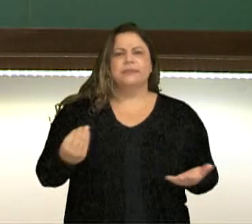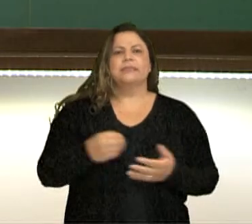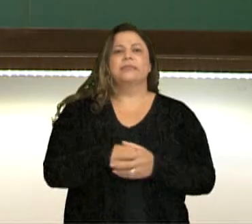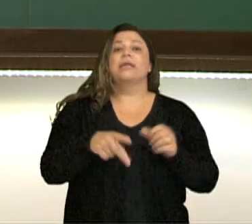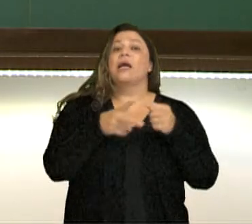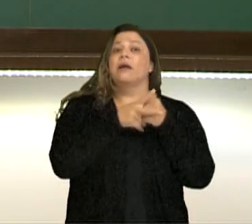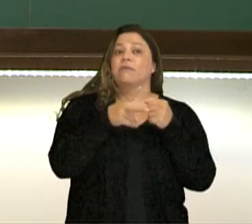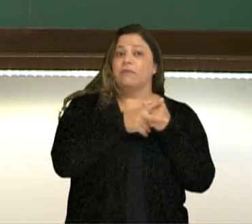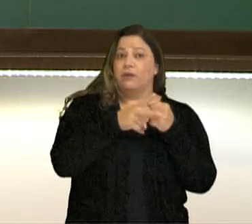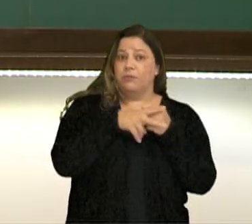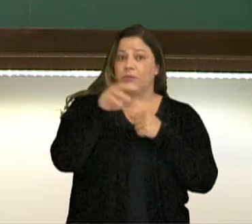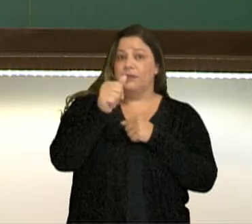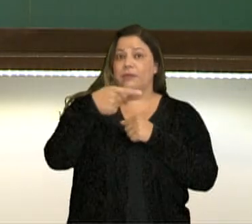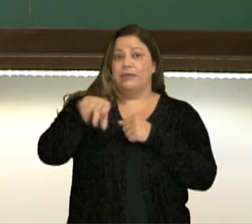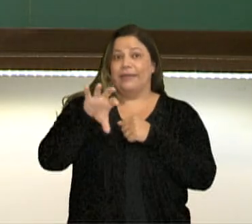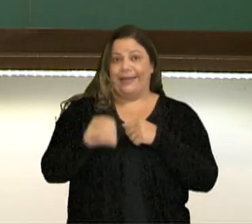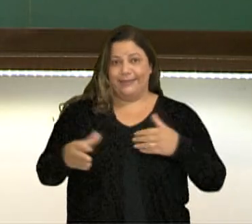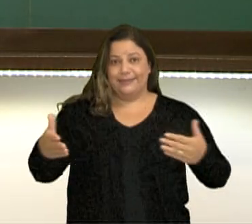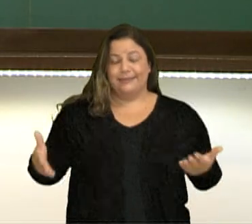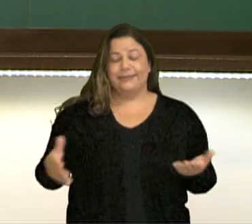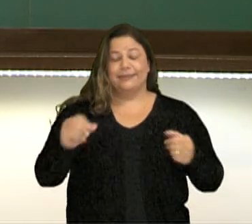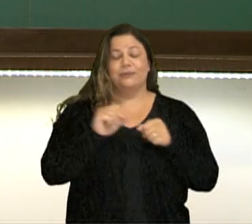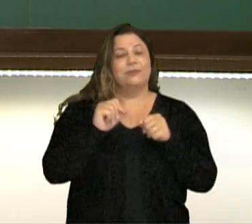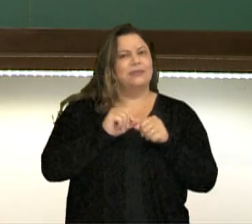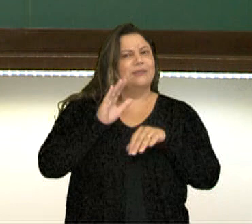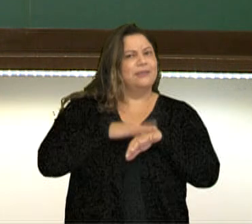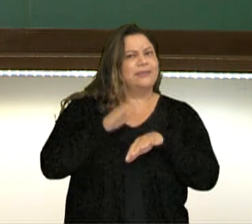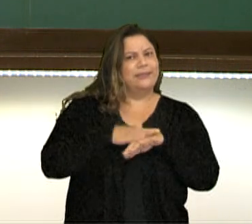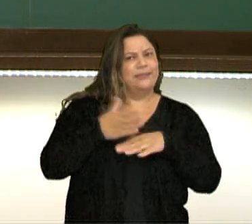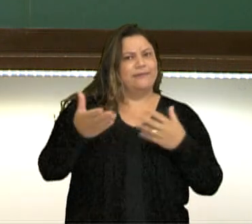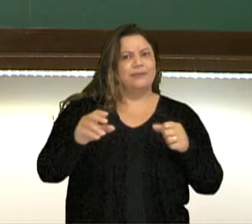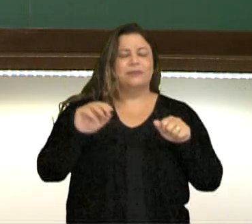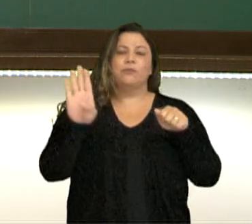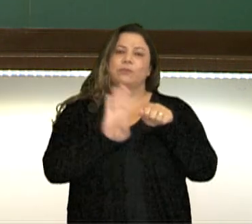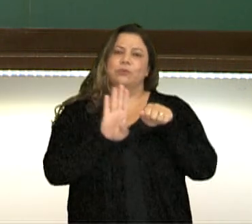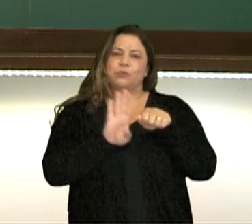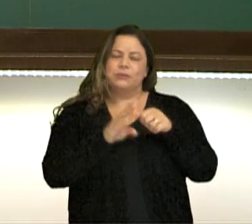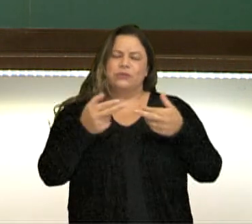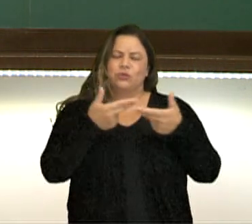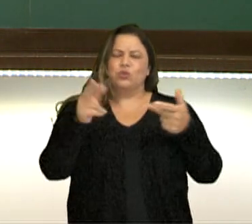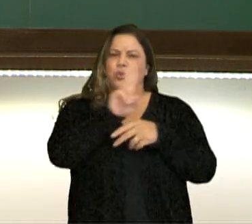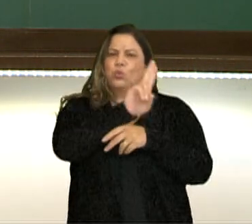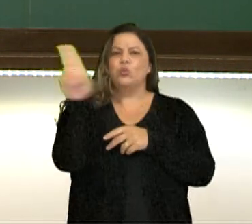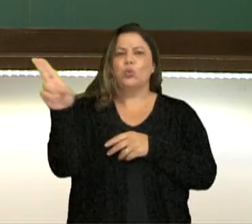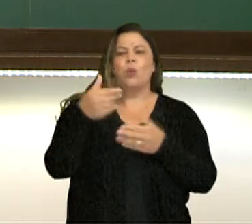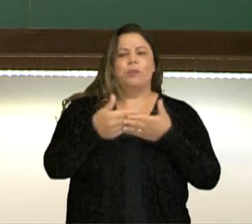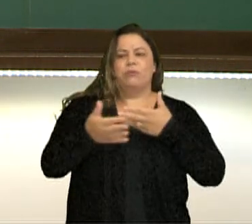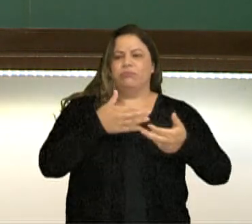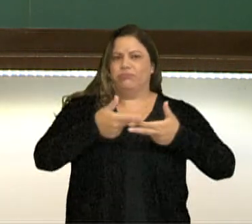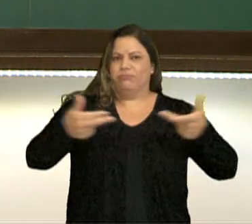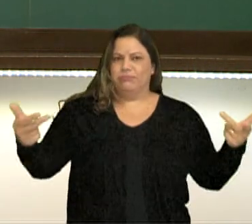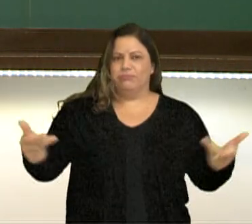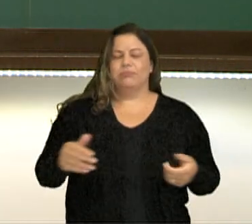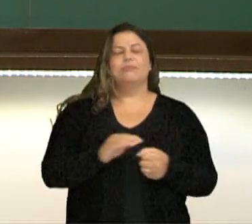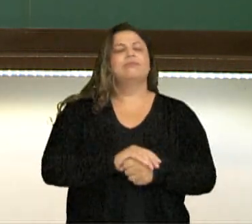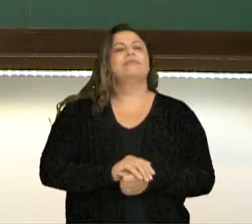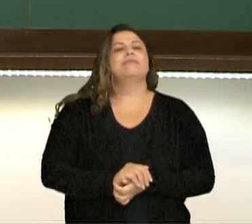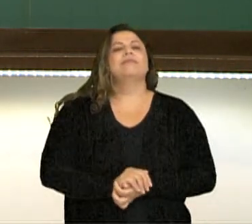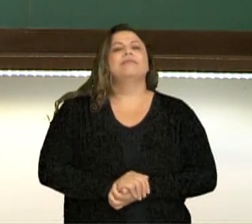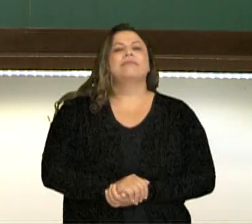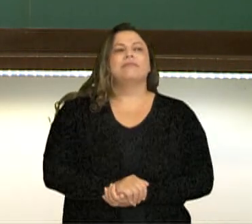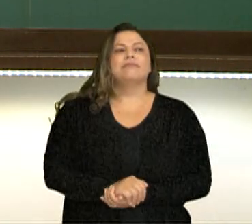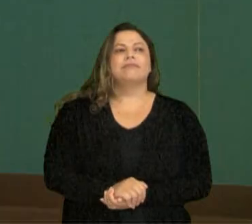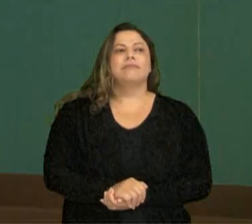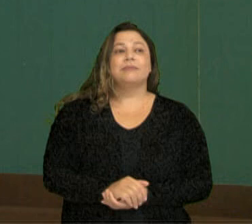Verbo, ação. Alguém tem que estar fazendo. Substantivo, dá nome a alguma coisa. Moleza? Ótimo, muito bem.